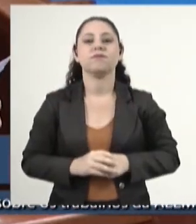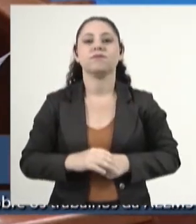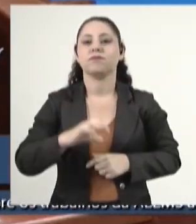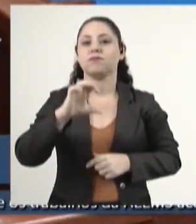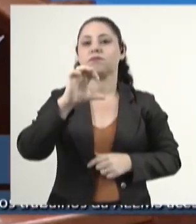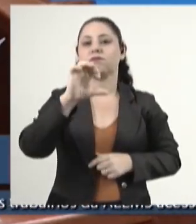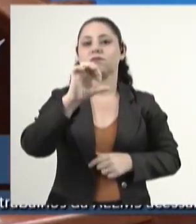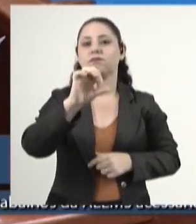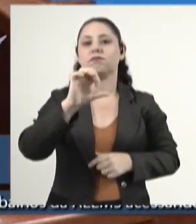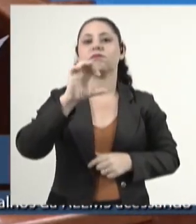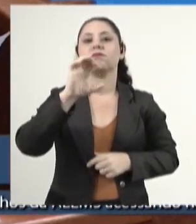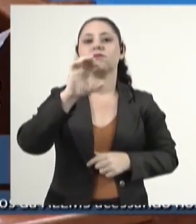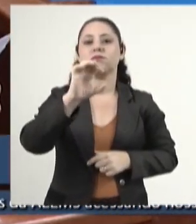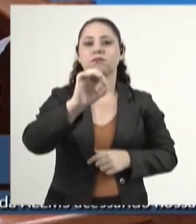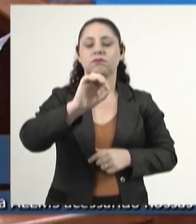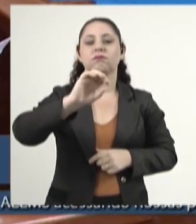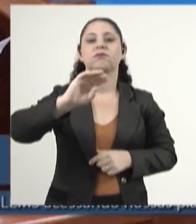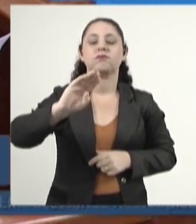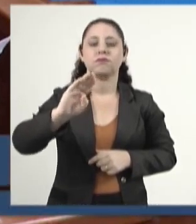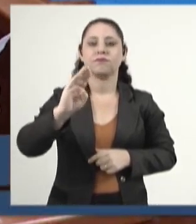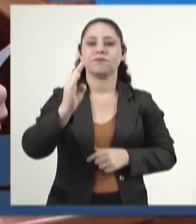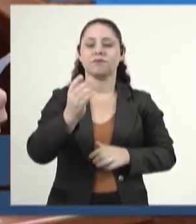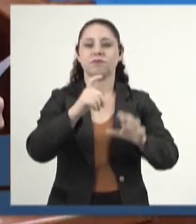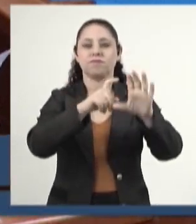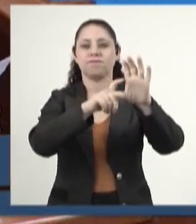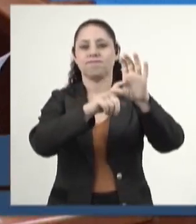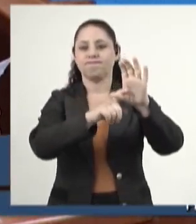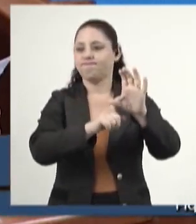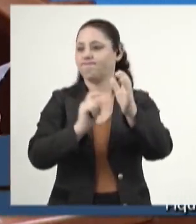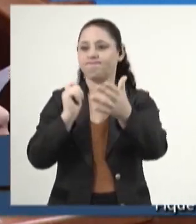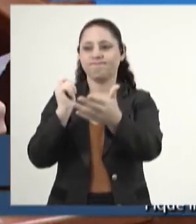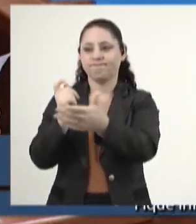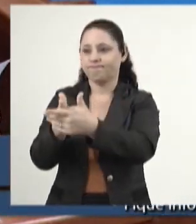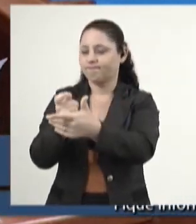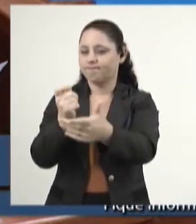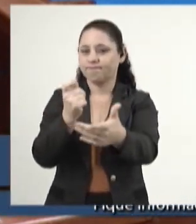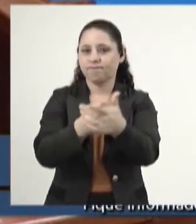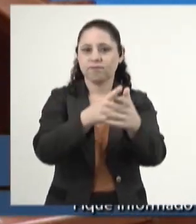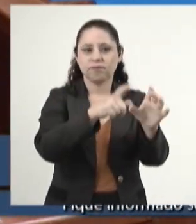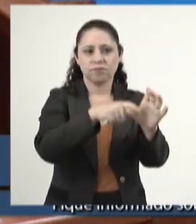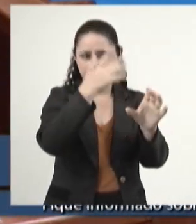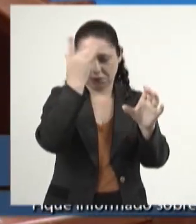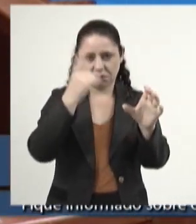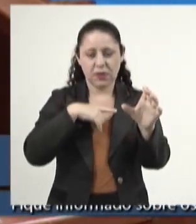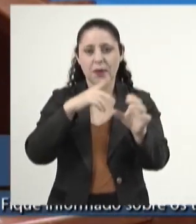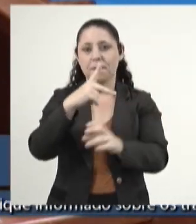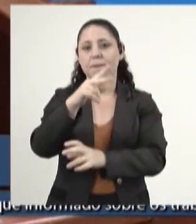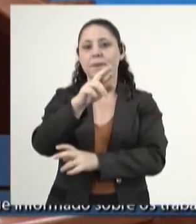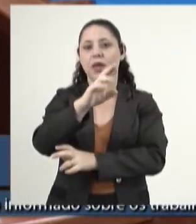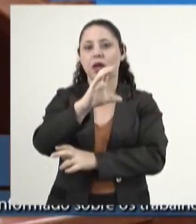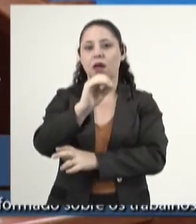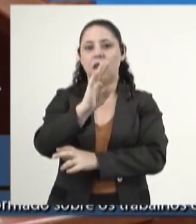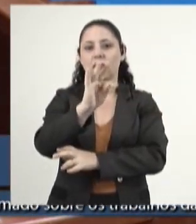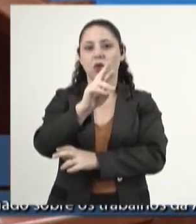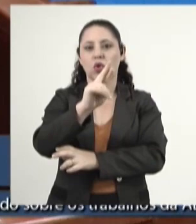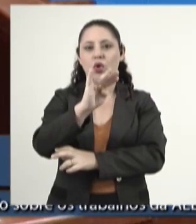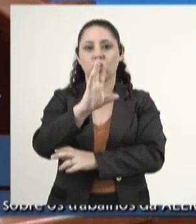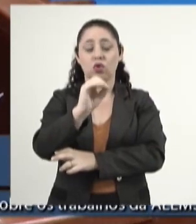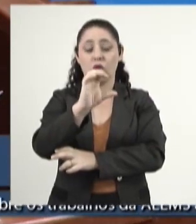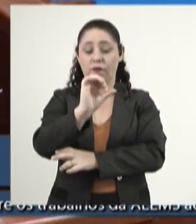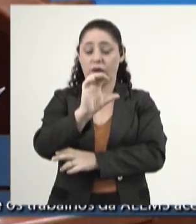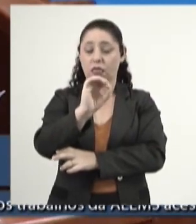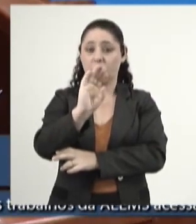90 bilhões de precatórios não pagos pelo governo anterior. 90